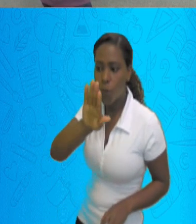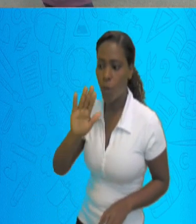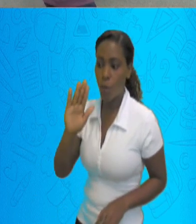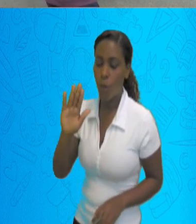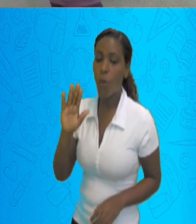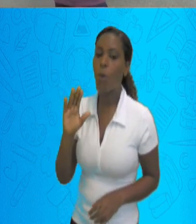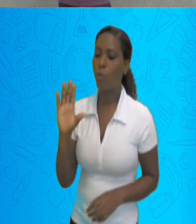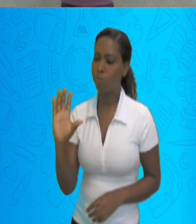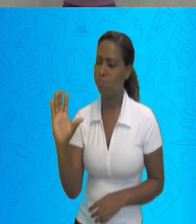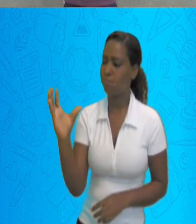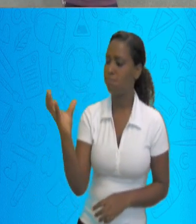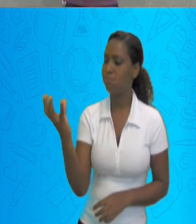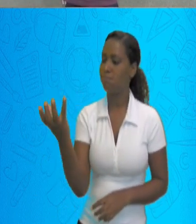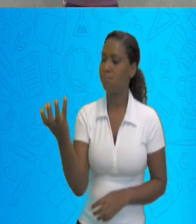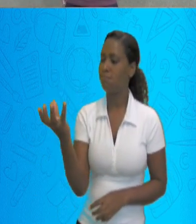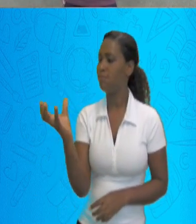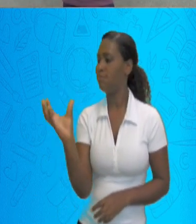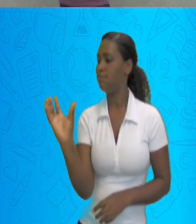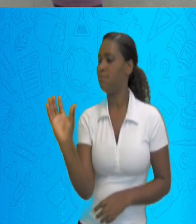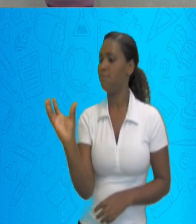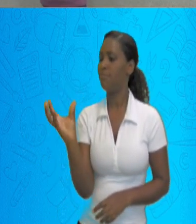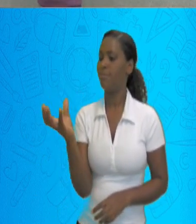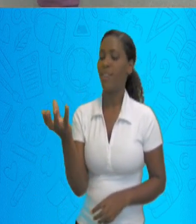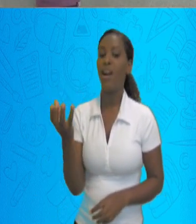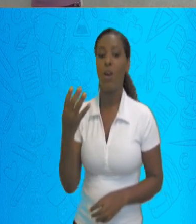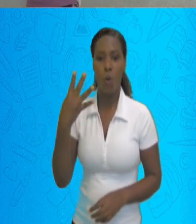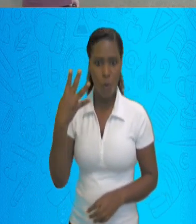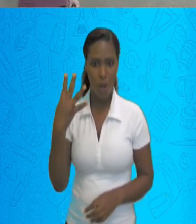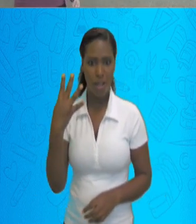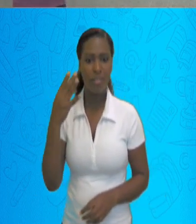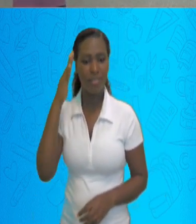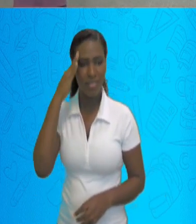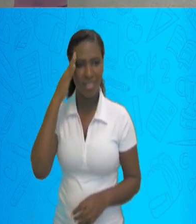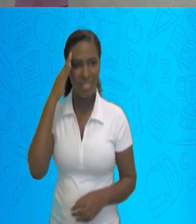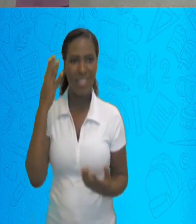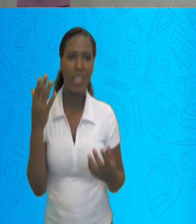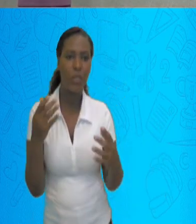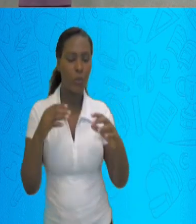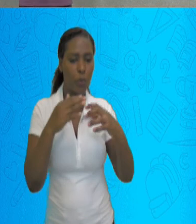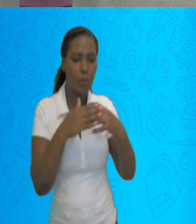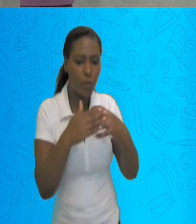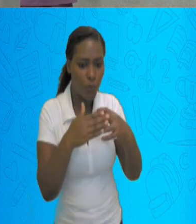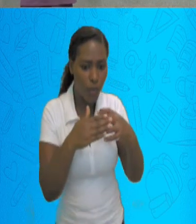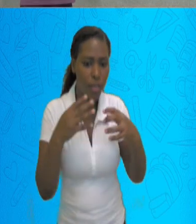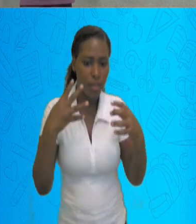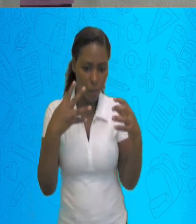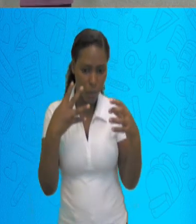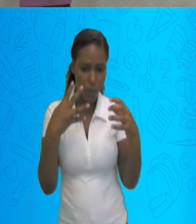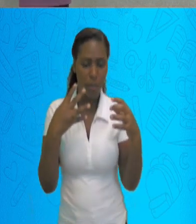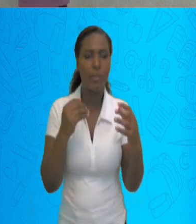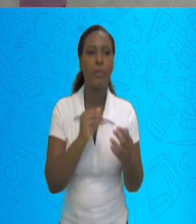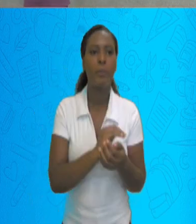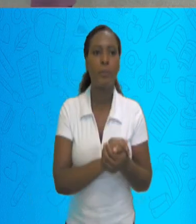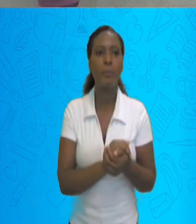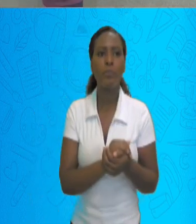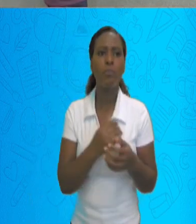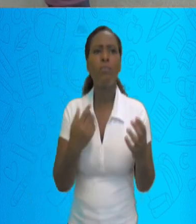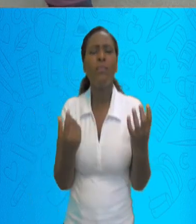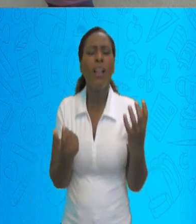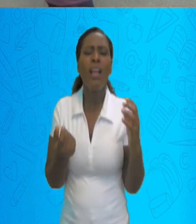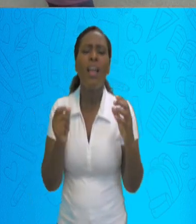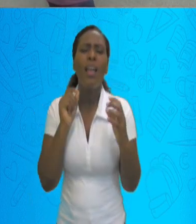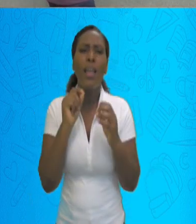sólido geométrico tem 4 faces. E quantas vértices? Aquela união das arestas.